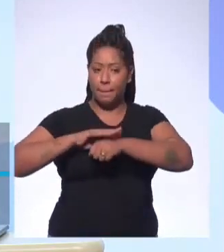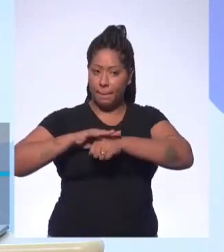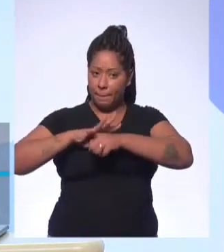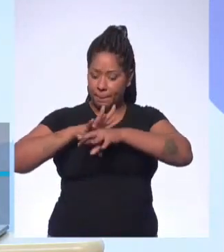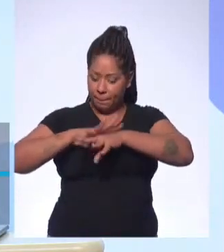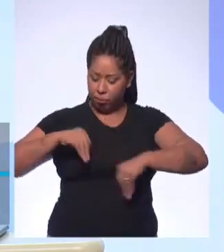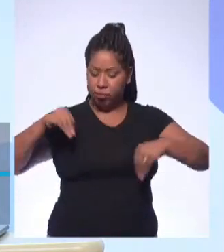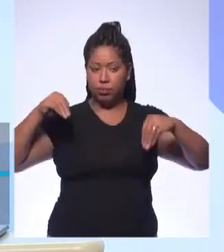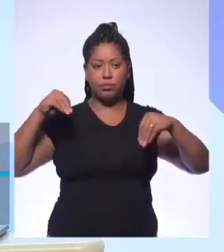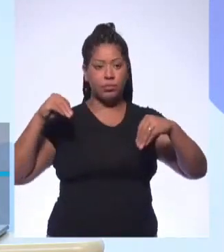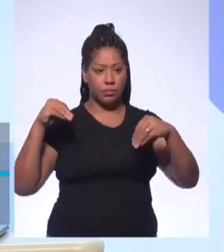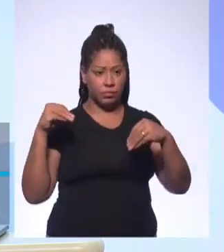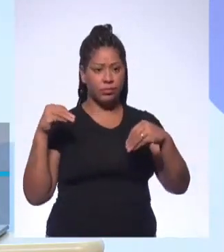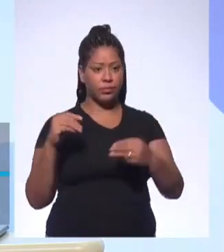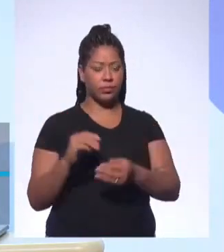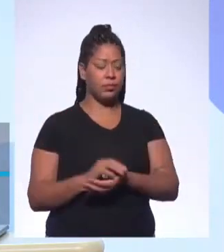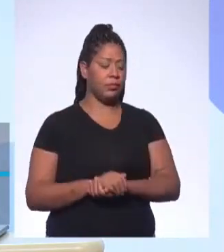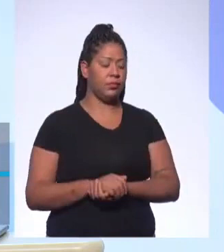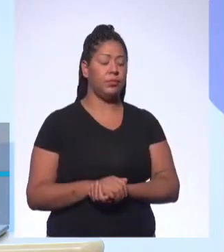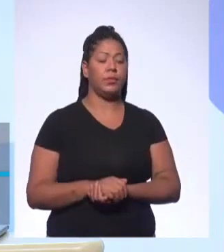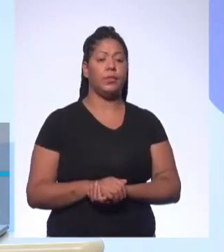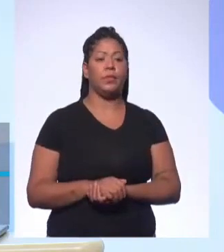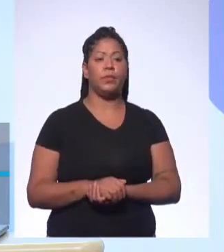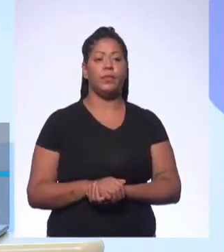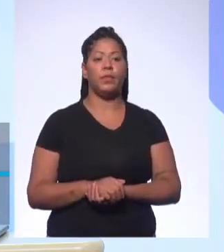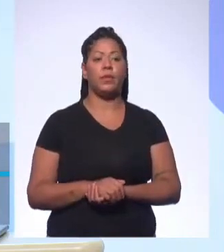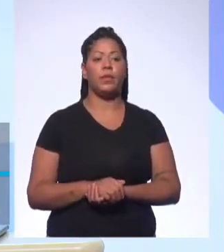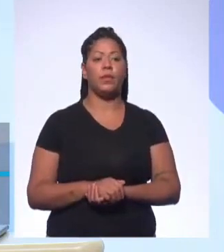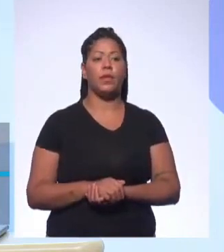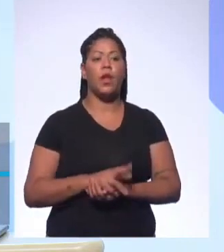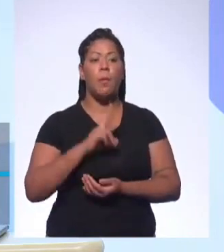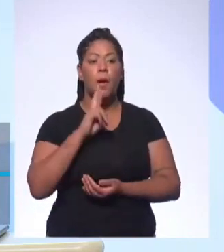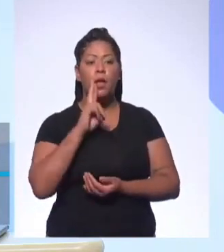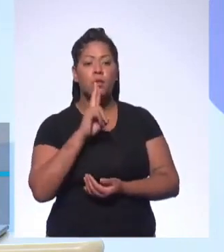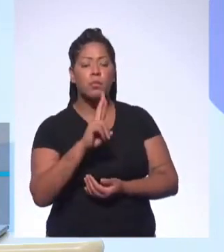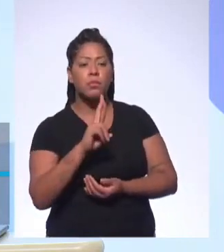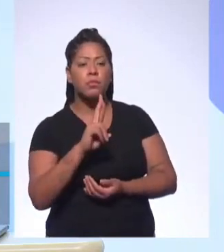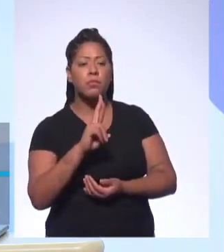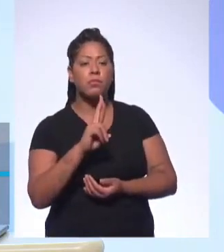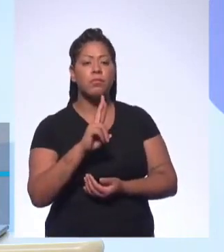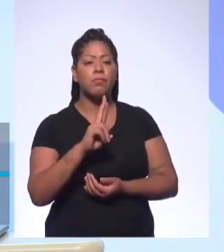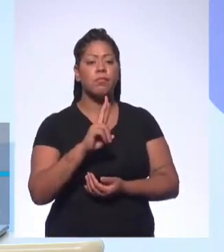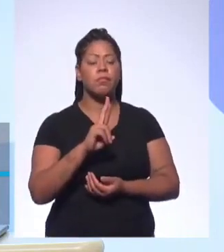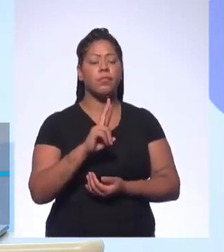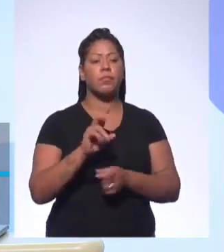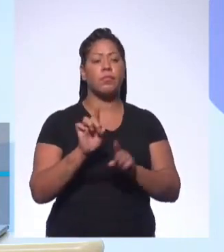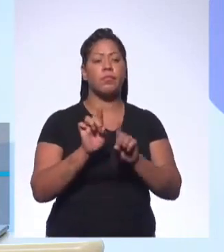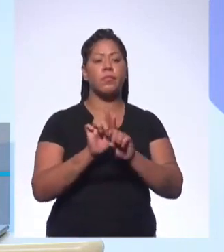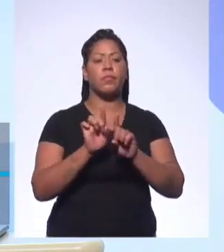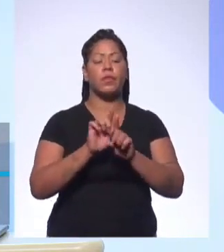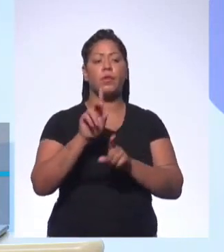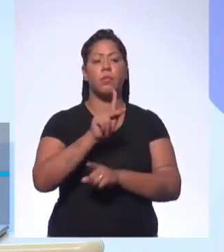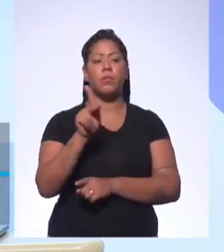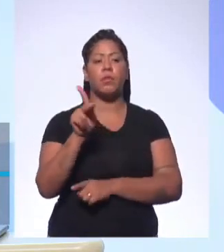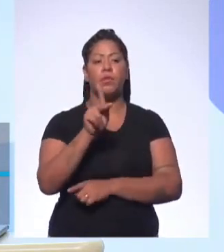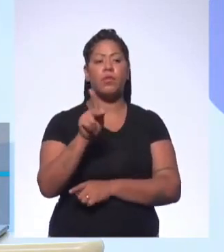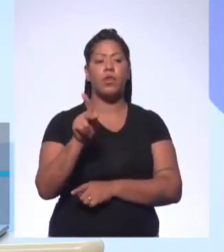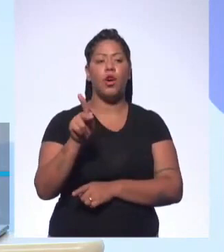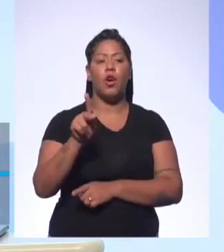a maioria que colocou aqui, que está participando com a gente. E uma correçãozinha aí, de quem colocou a contribuição foi a